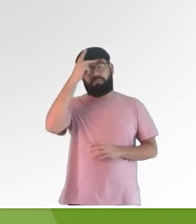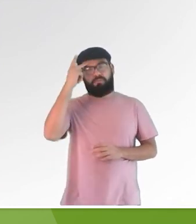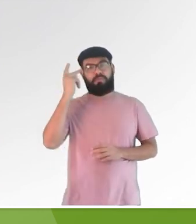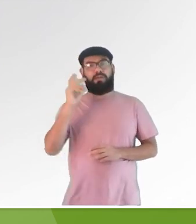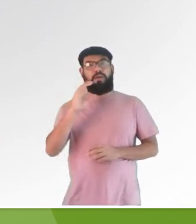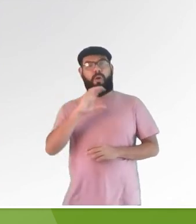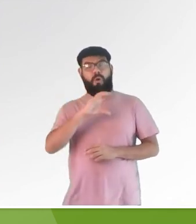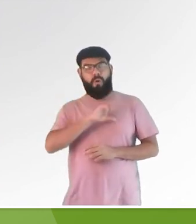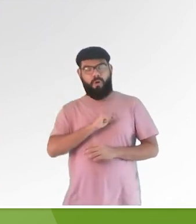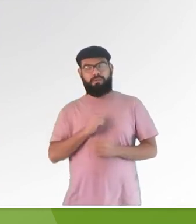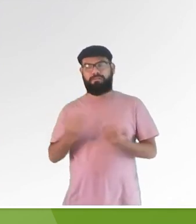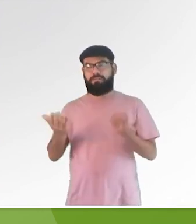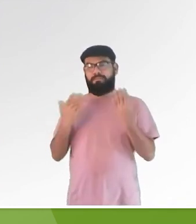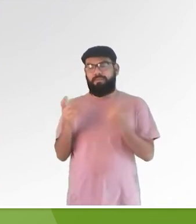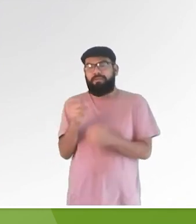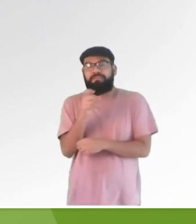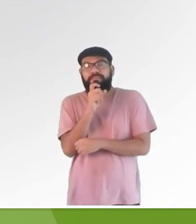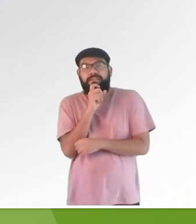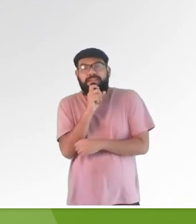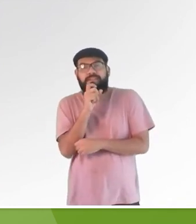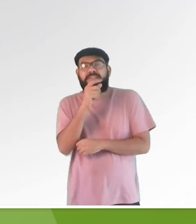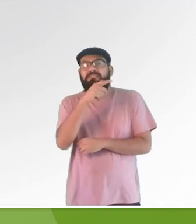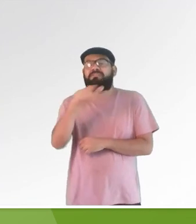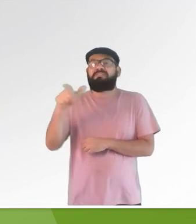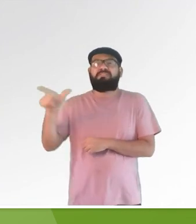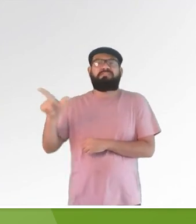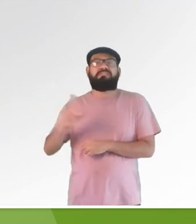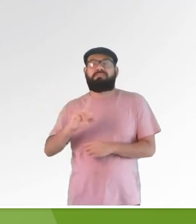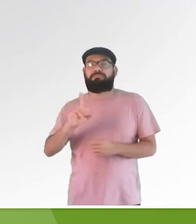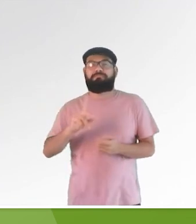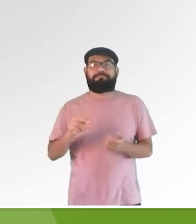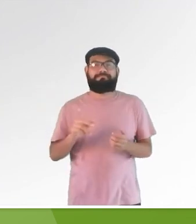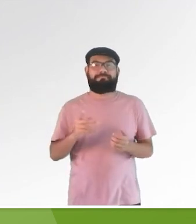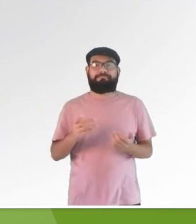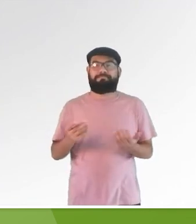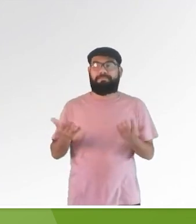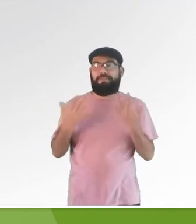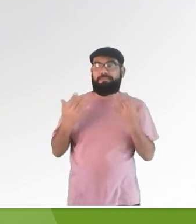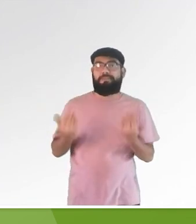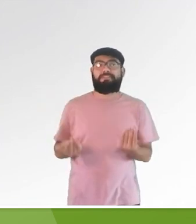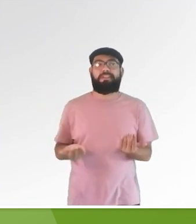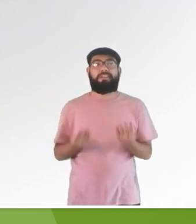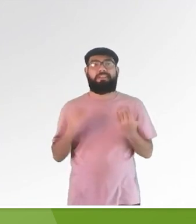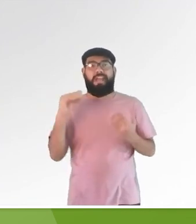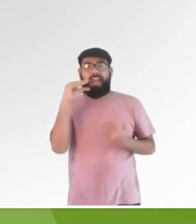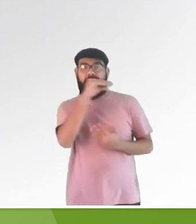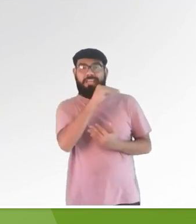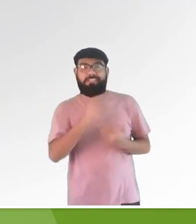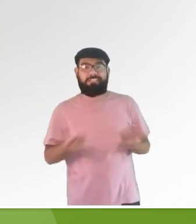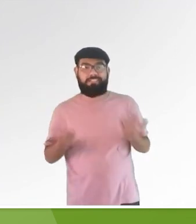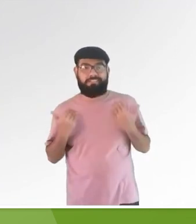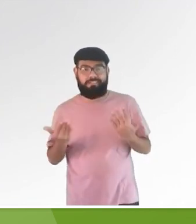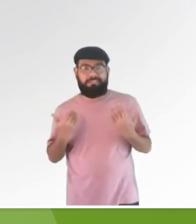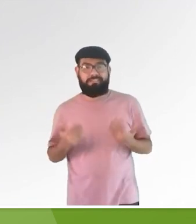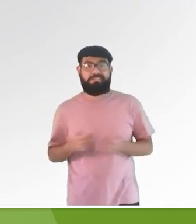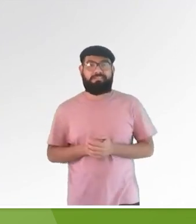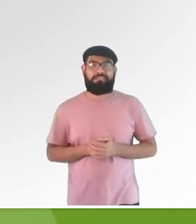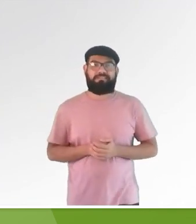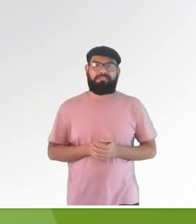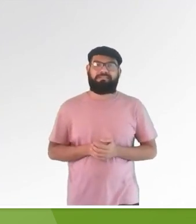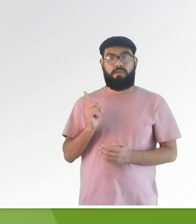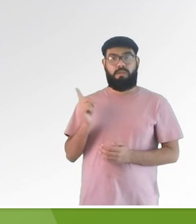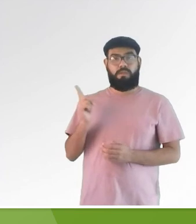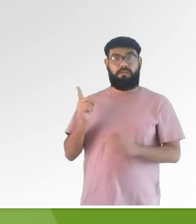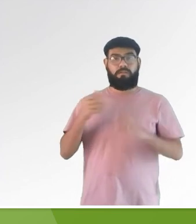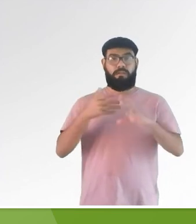temperatura mais fria, e outros seres vivos que estão adaptados a uma temperatura mais quente. E aí eles têm essas características